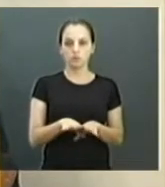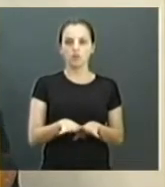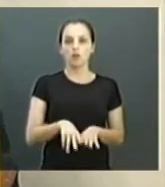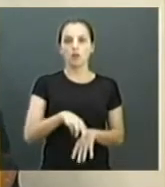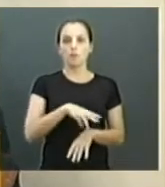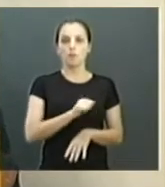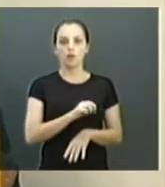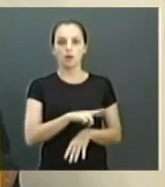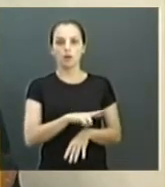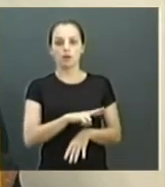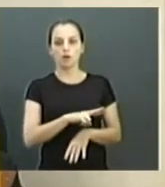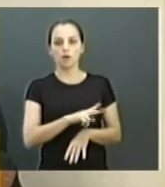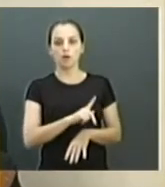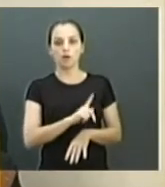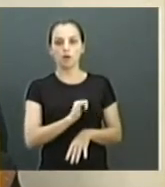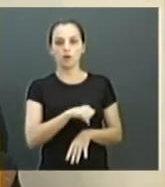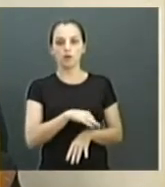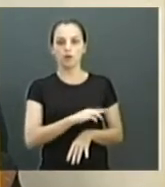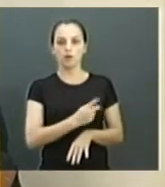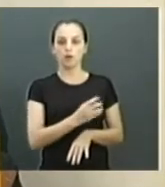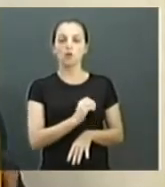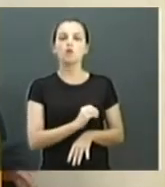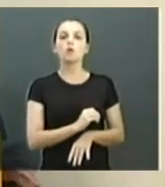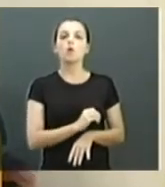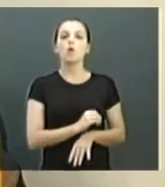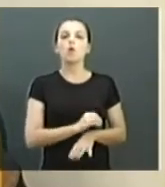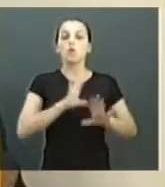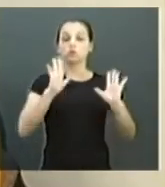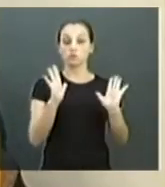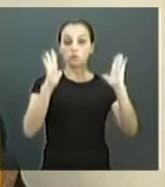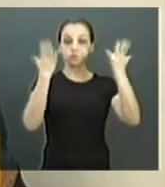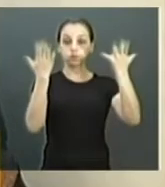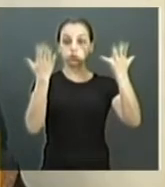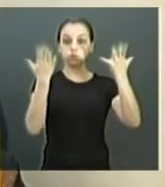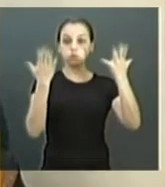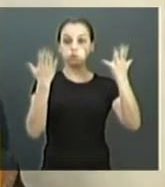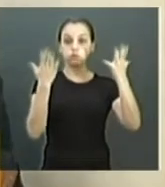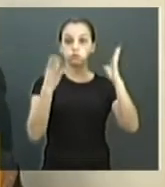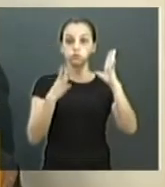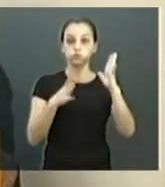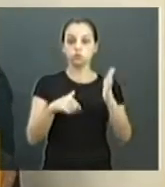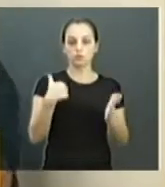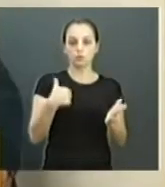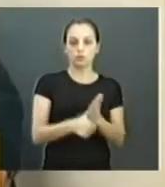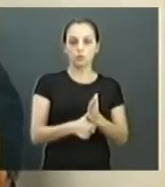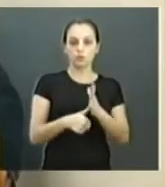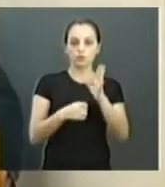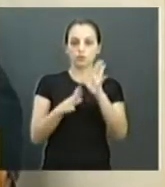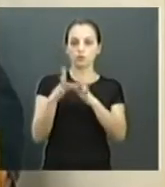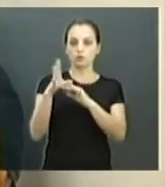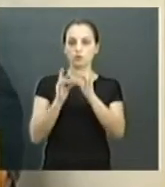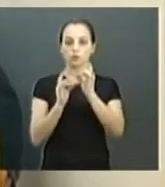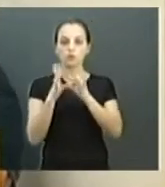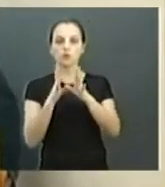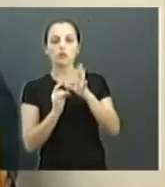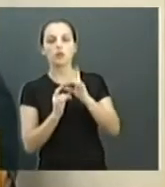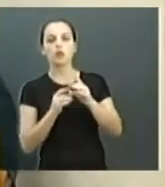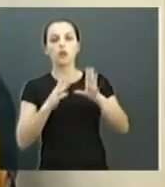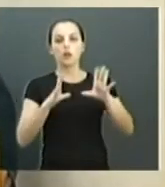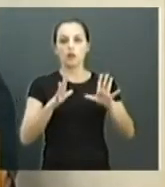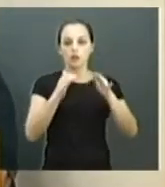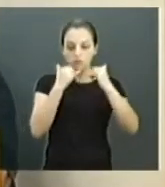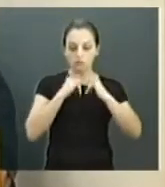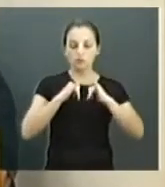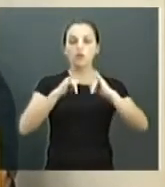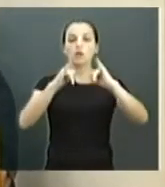ao Marquinho, ao Schneider, que fizeram um evento no Estrela com quase 500 evangélicos que levam a palavra de Deus, que levam